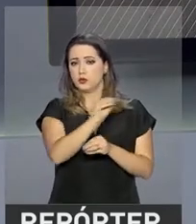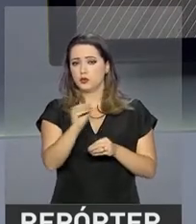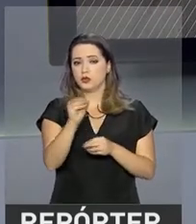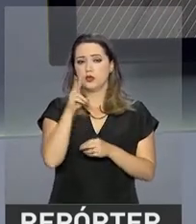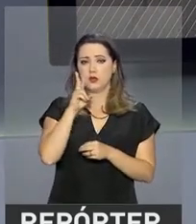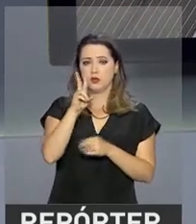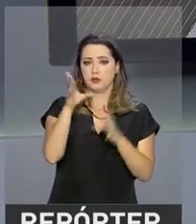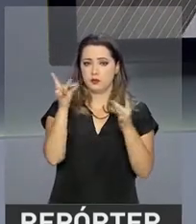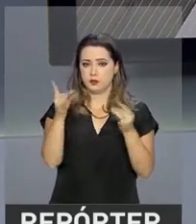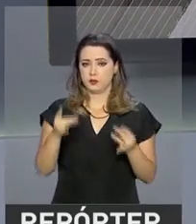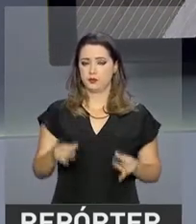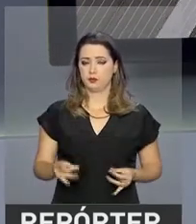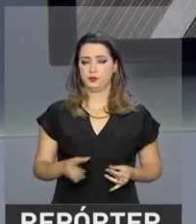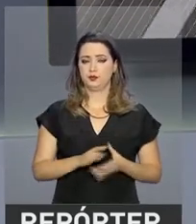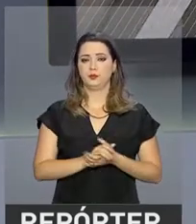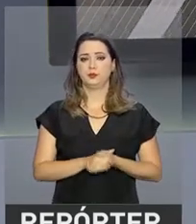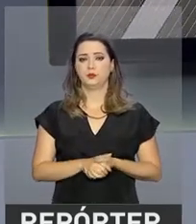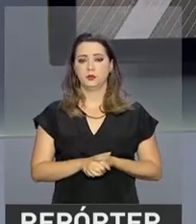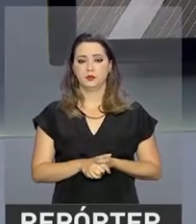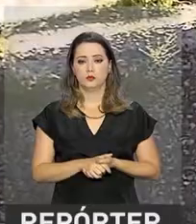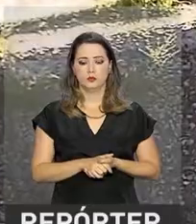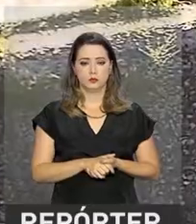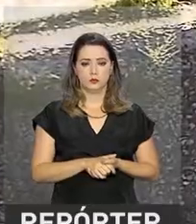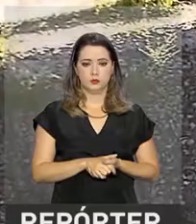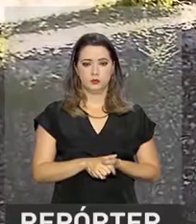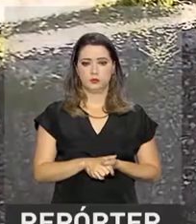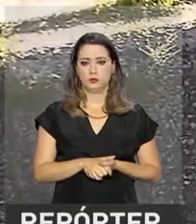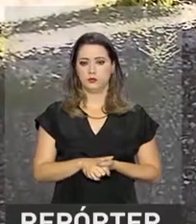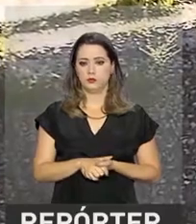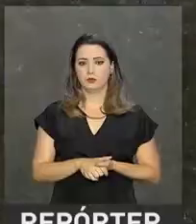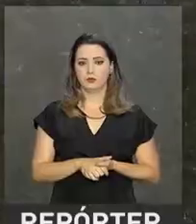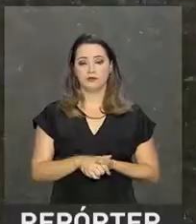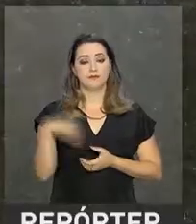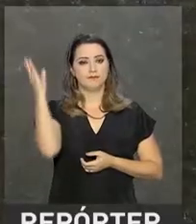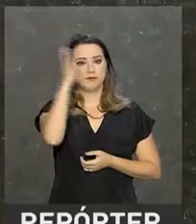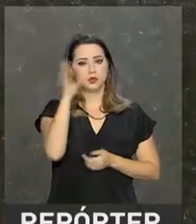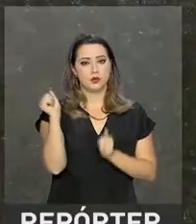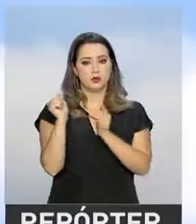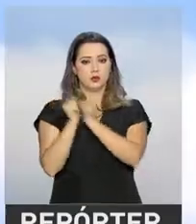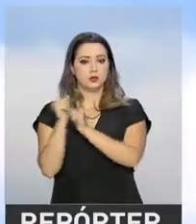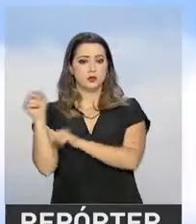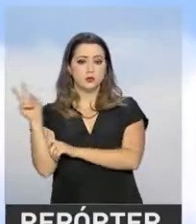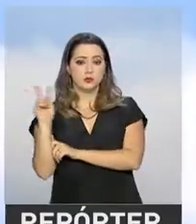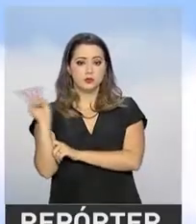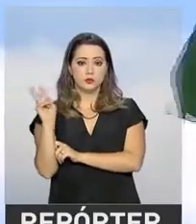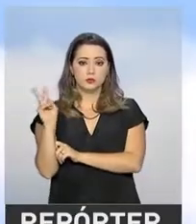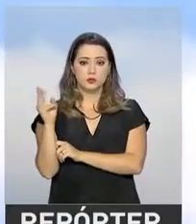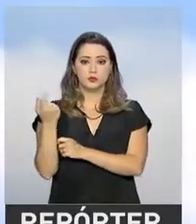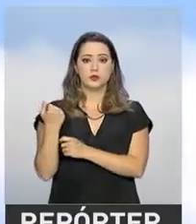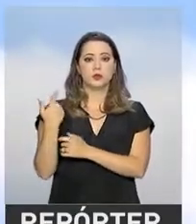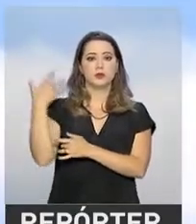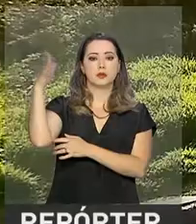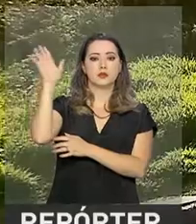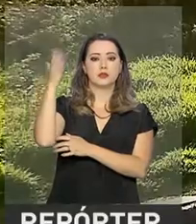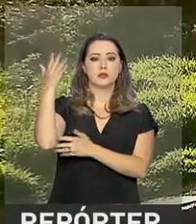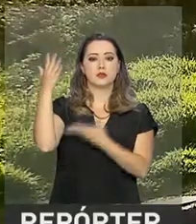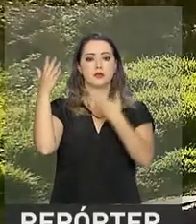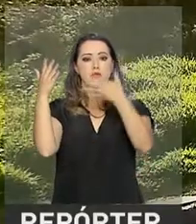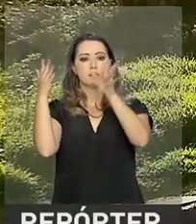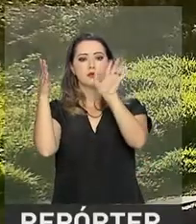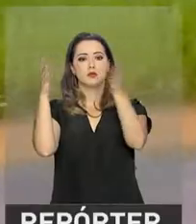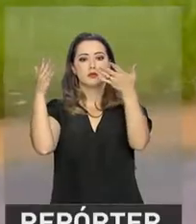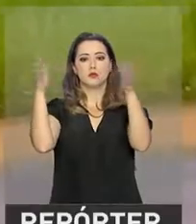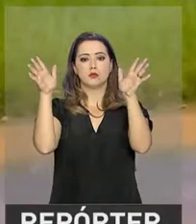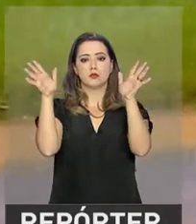e traz os detalhes para a gente brasil e venezuela bandeiras lado a lado por essa